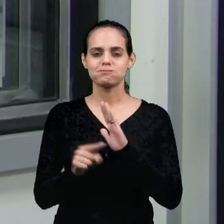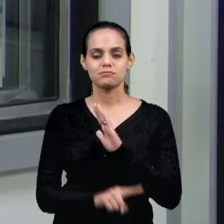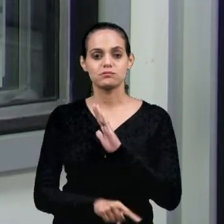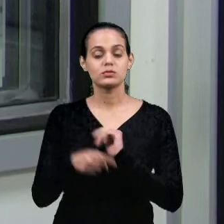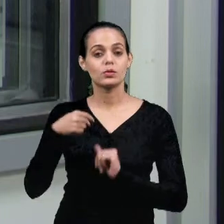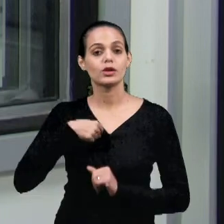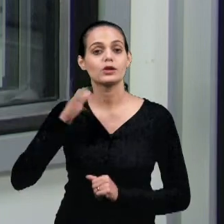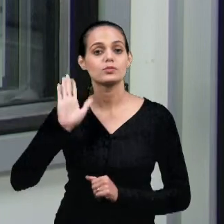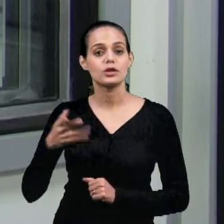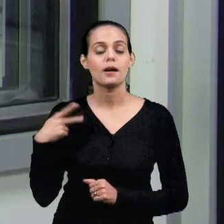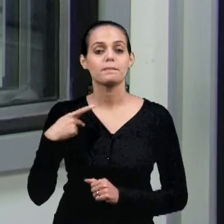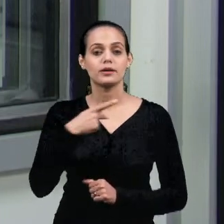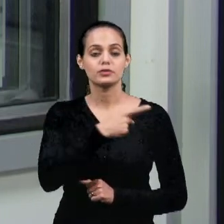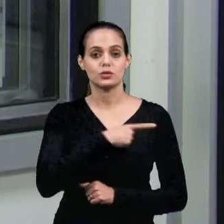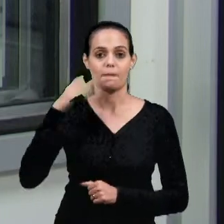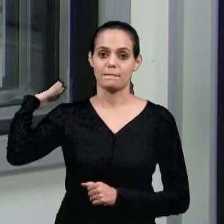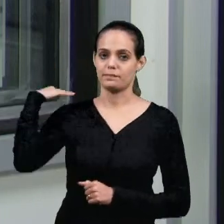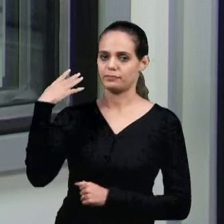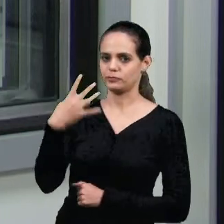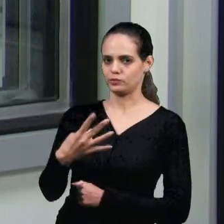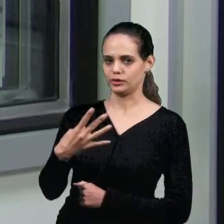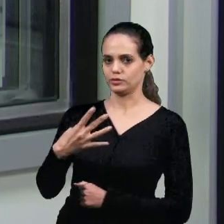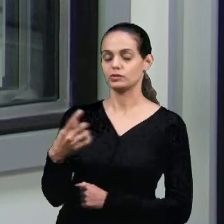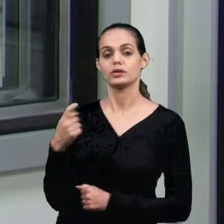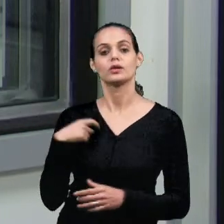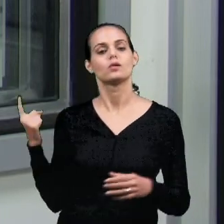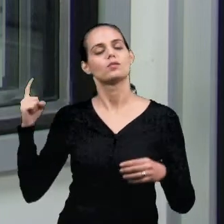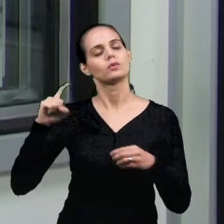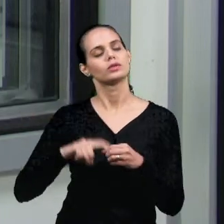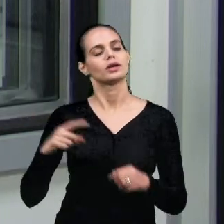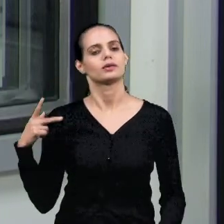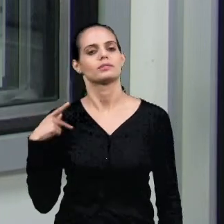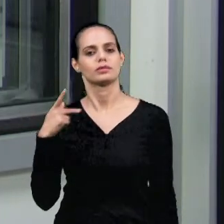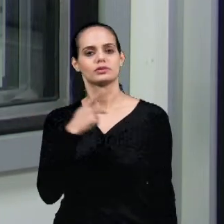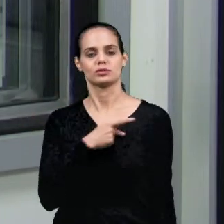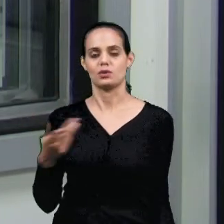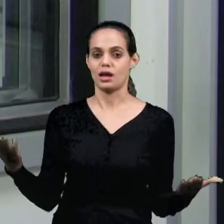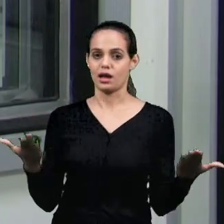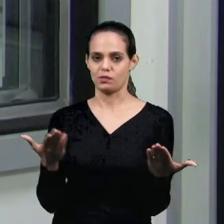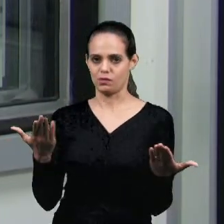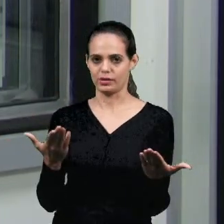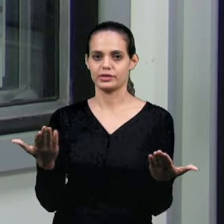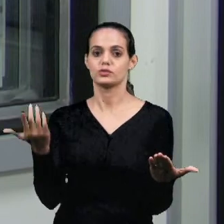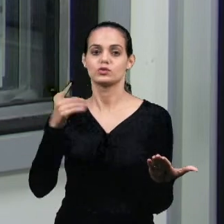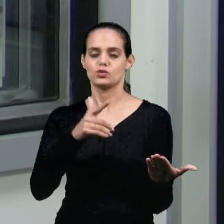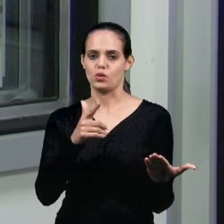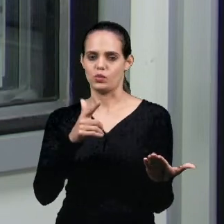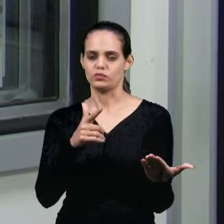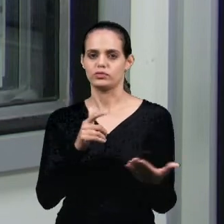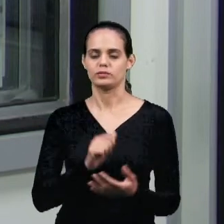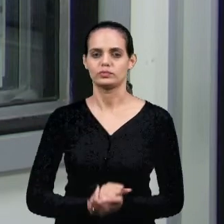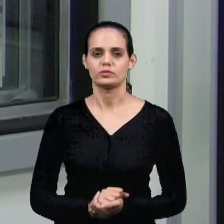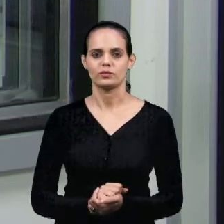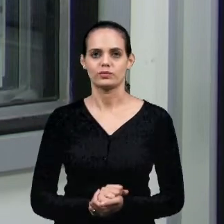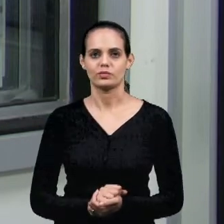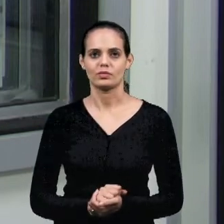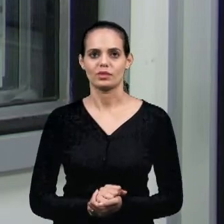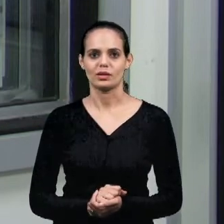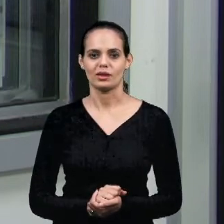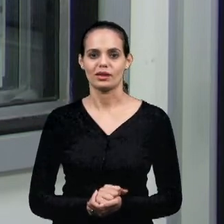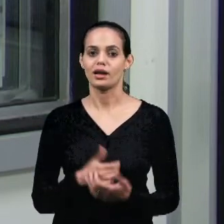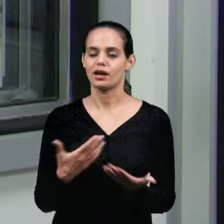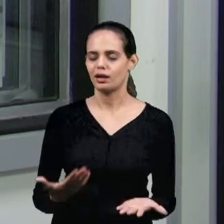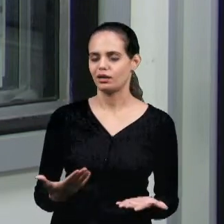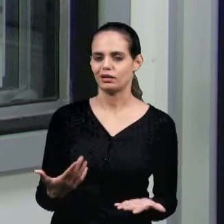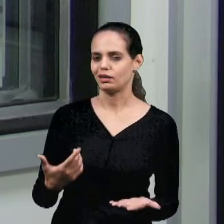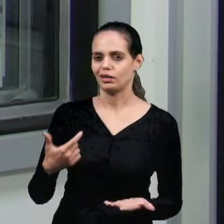da Costa 4, e voltei a ser pastor da igreja. Como é comum na obra, isso não é uma escolha nossa,